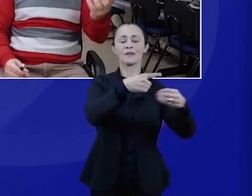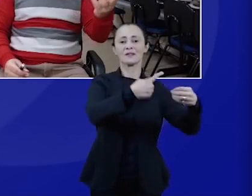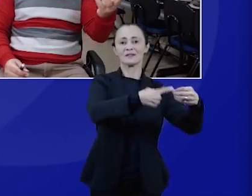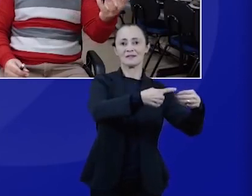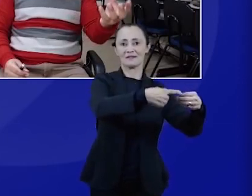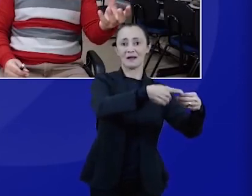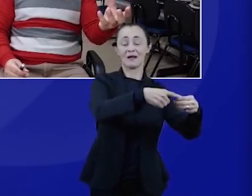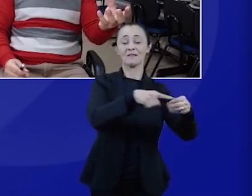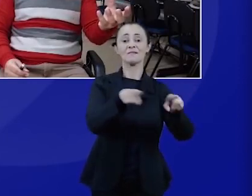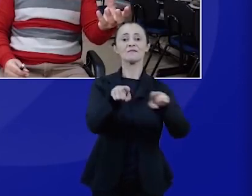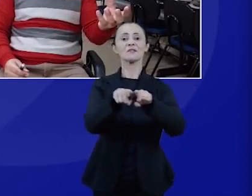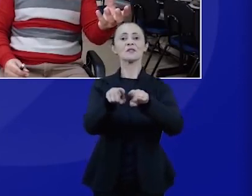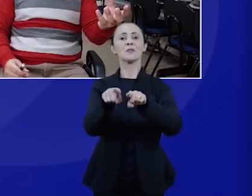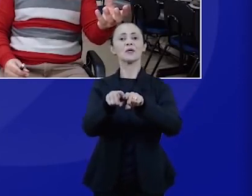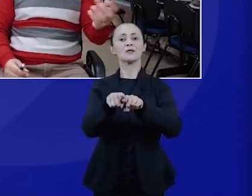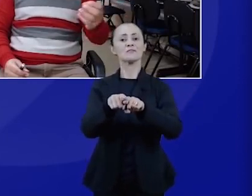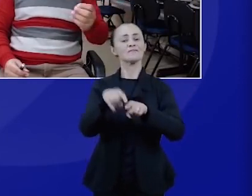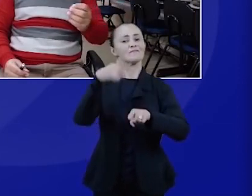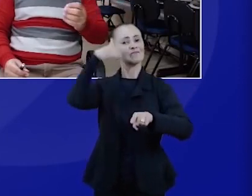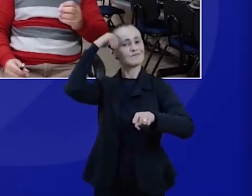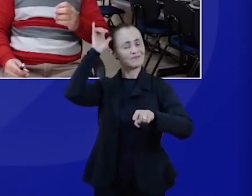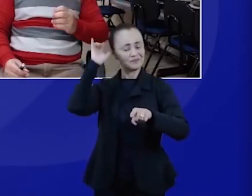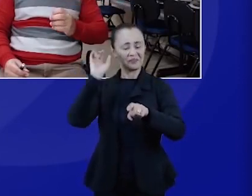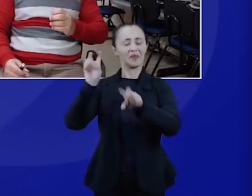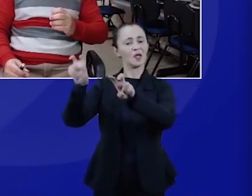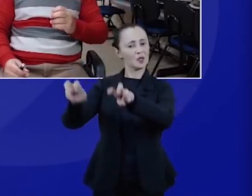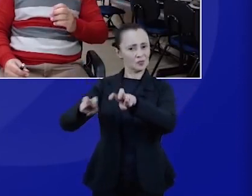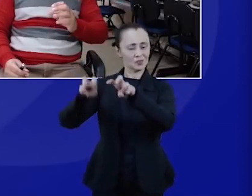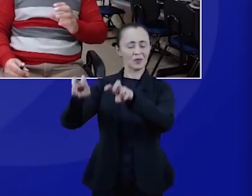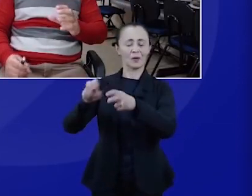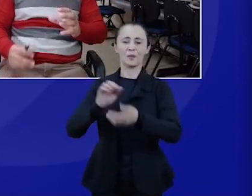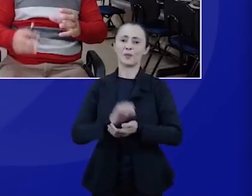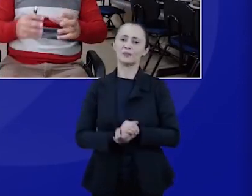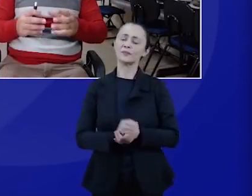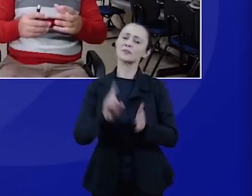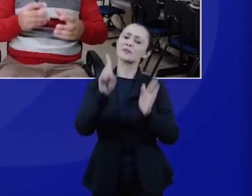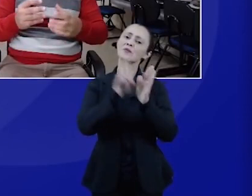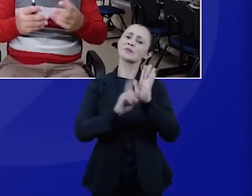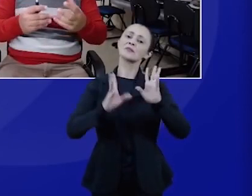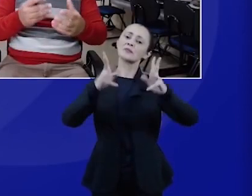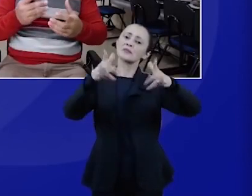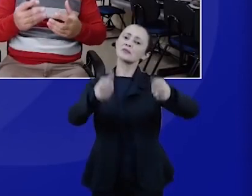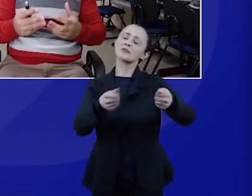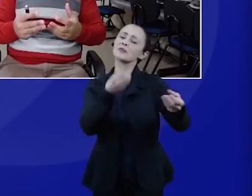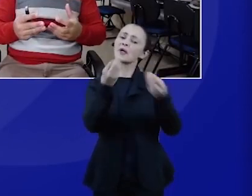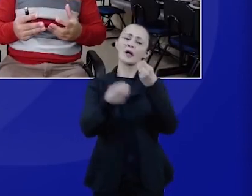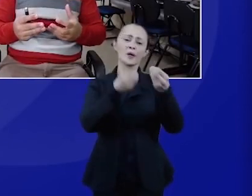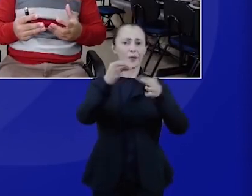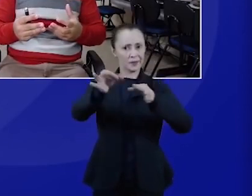no campo. Se ela é um direito de todos, nós temos que organizar essa